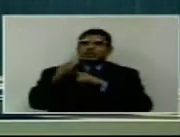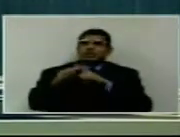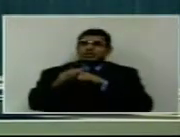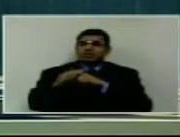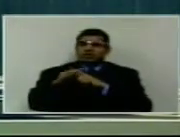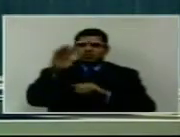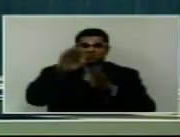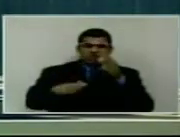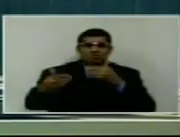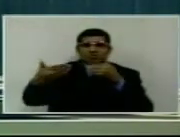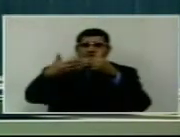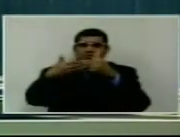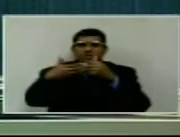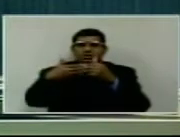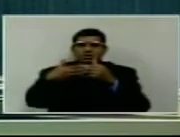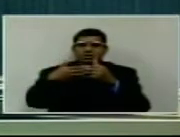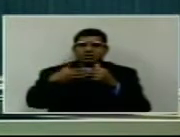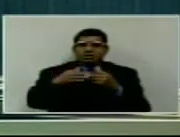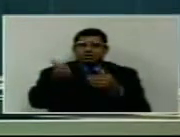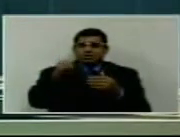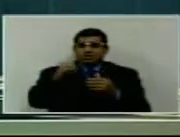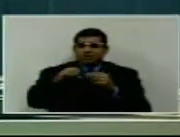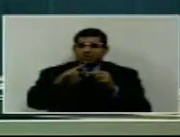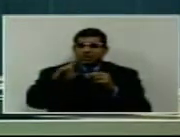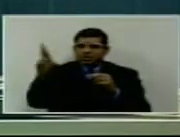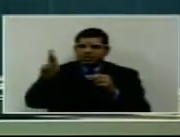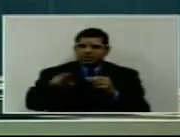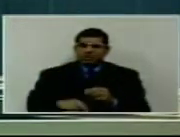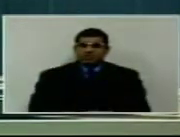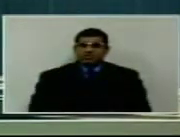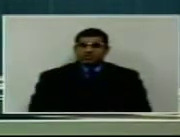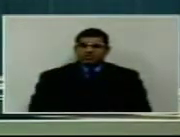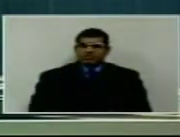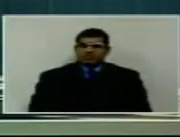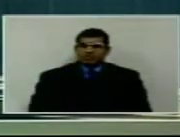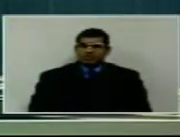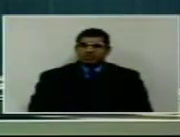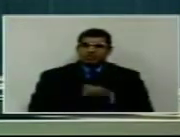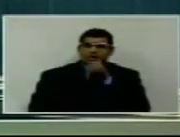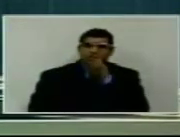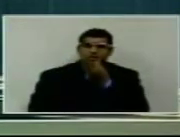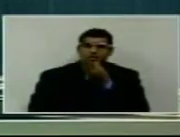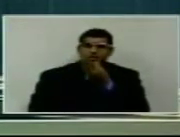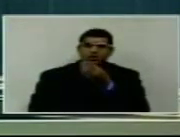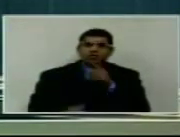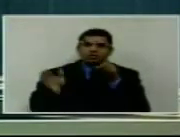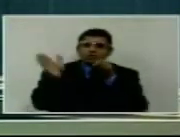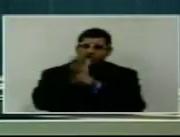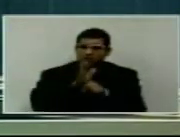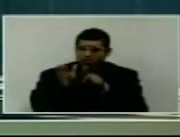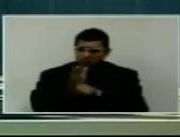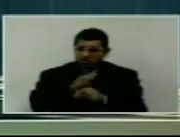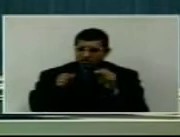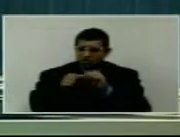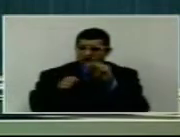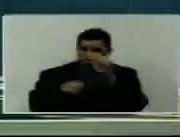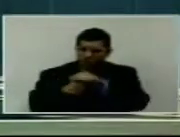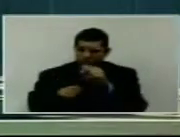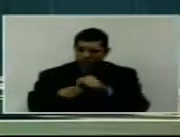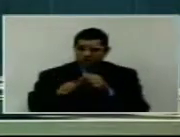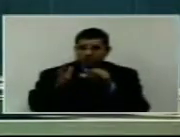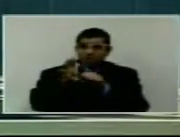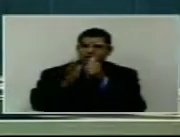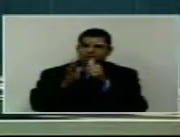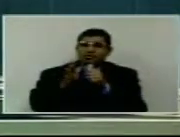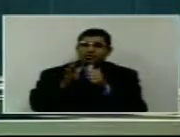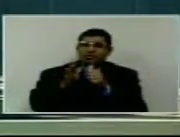um custo aproximado de 18 milhões de reais. Portanto, algumas perguntas ficam aqui. A